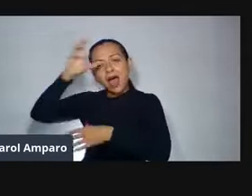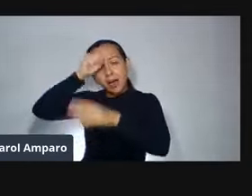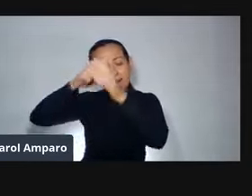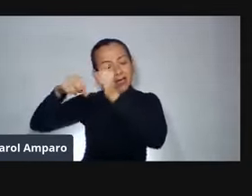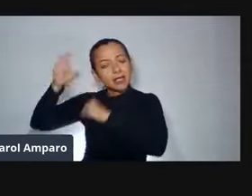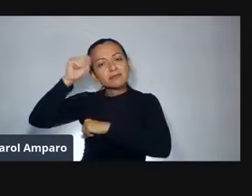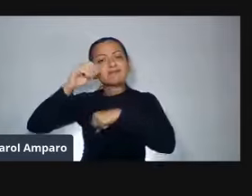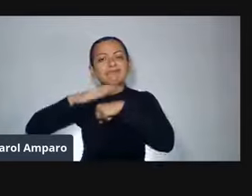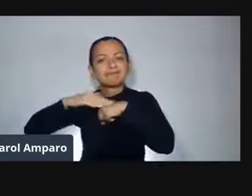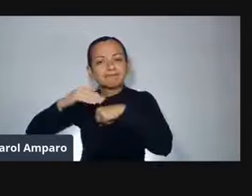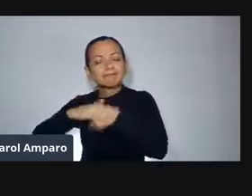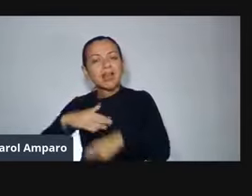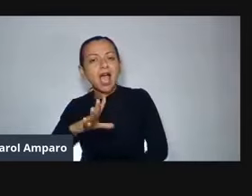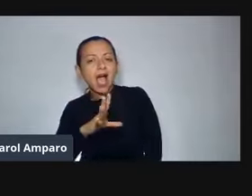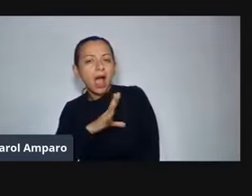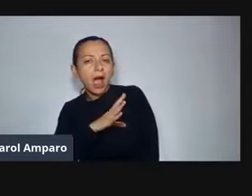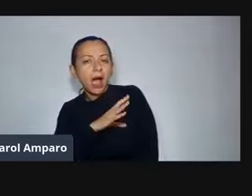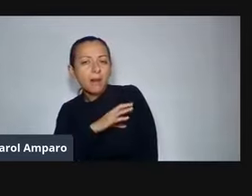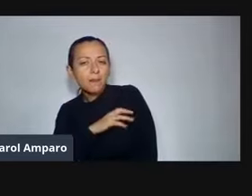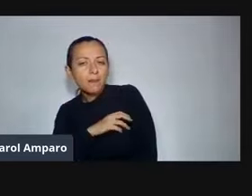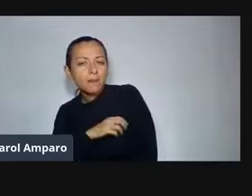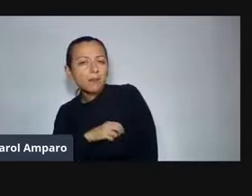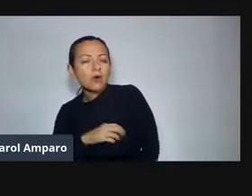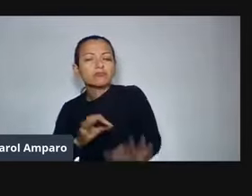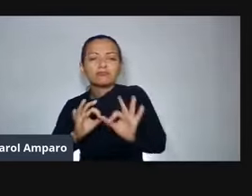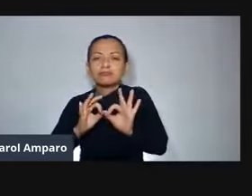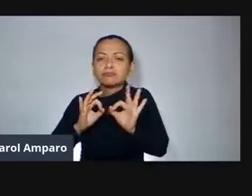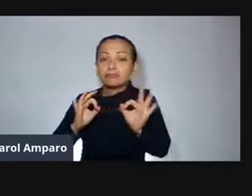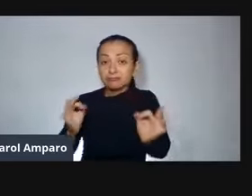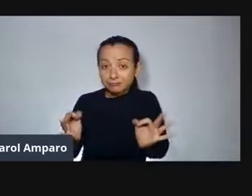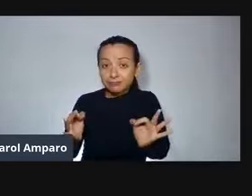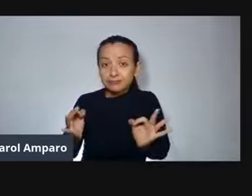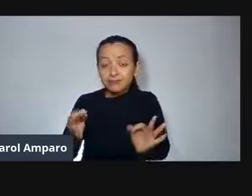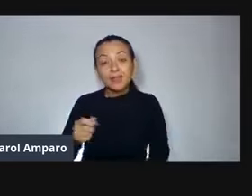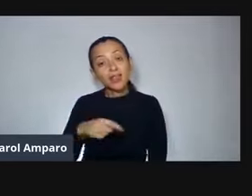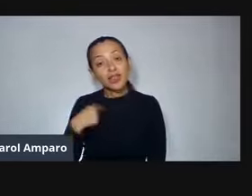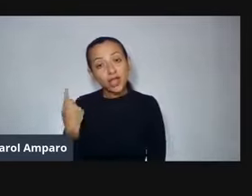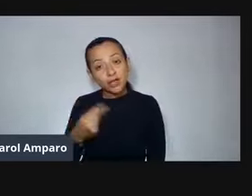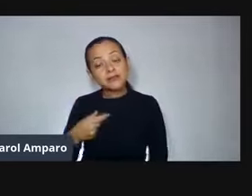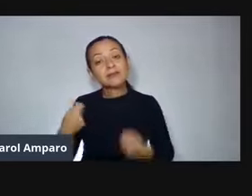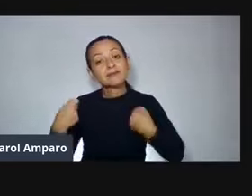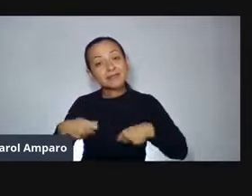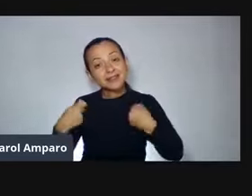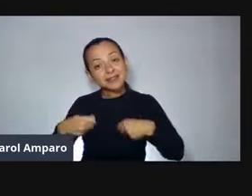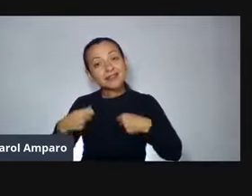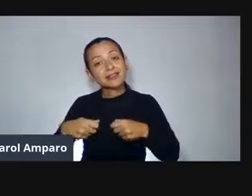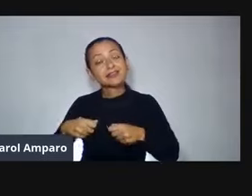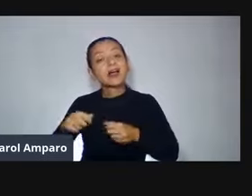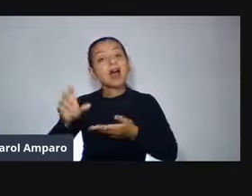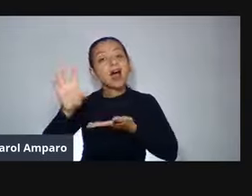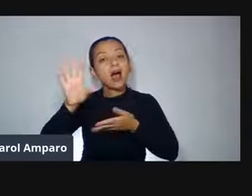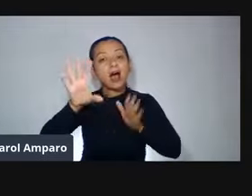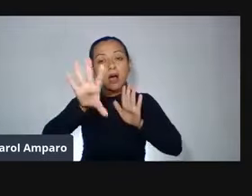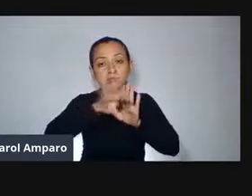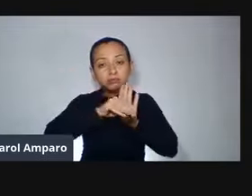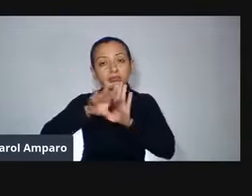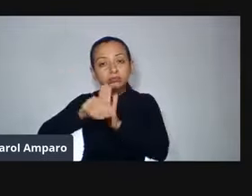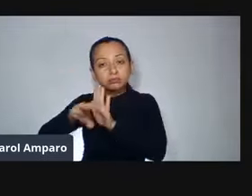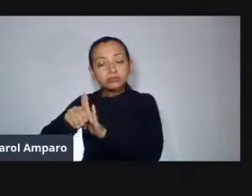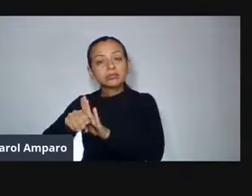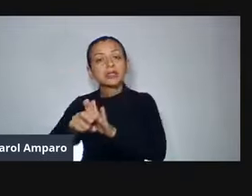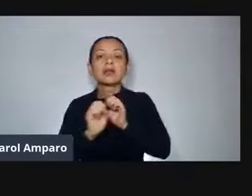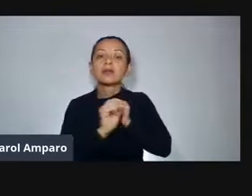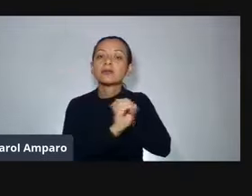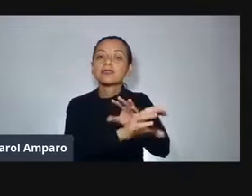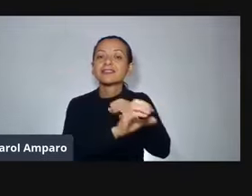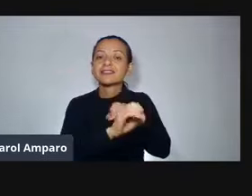dignidade, honestidade e pureza da alma. É isso que nós precisamos fazer com atenção a todos aqueles que estão ao nosso entorno. Seja